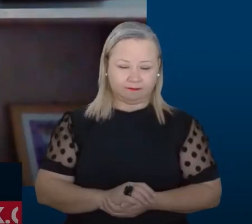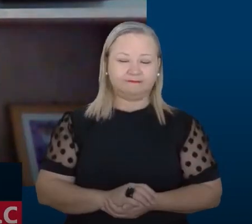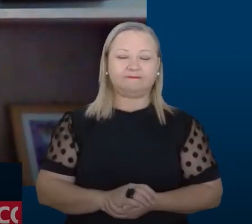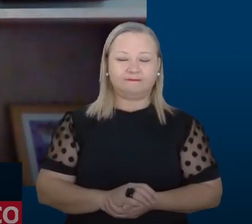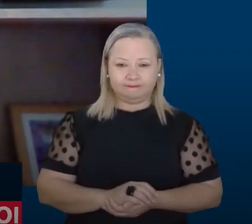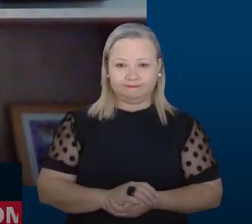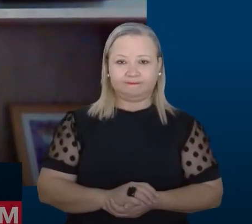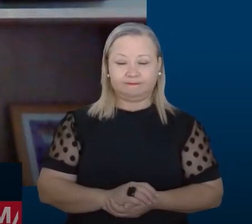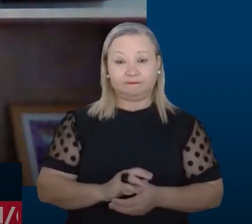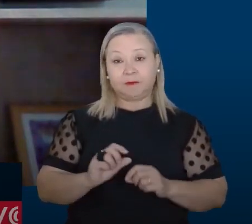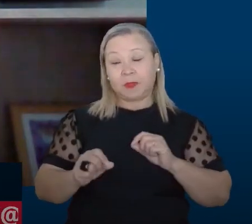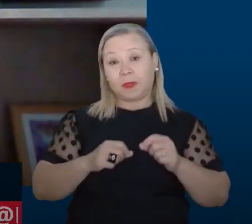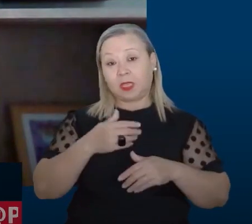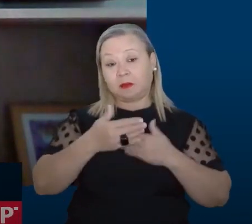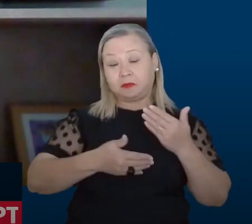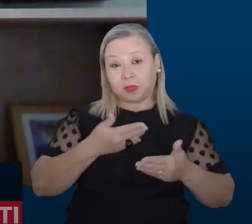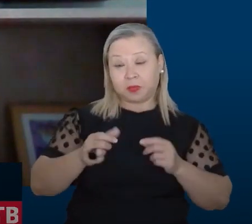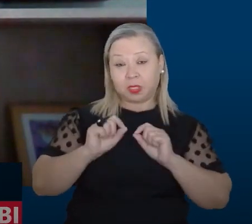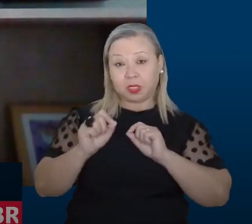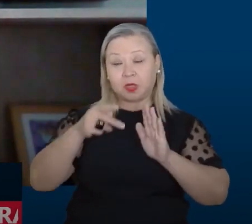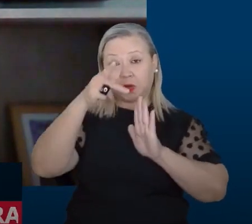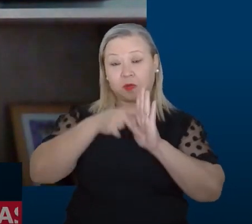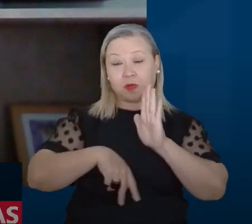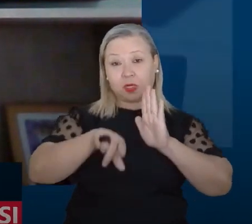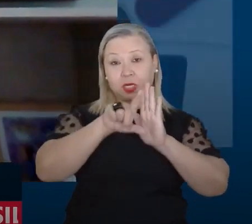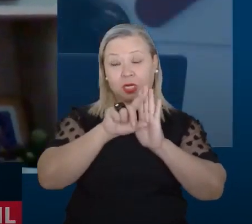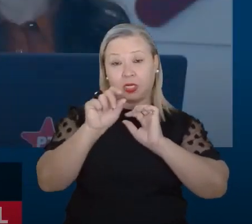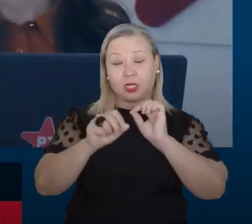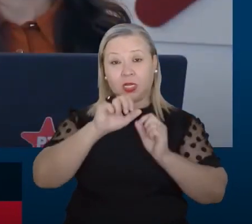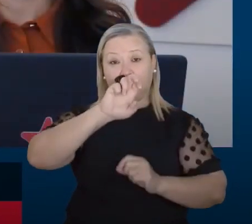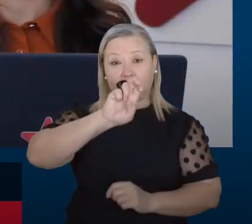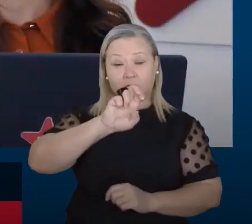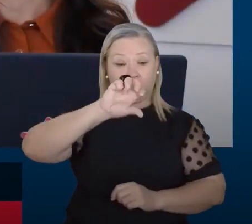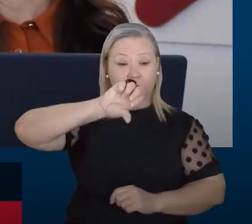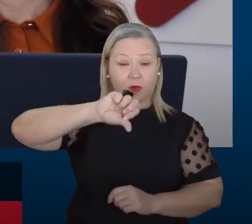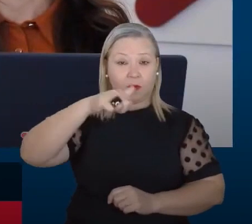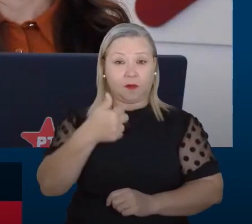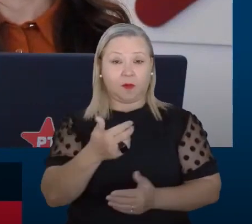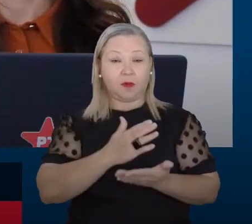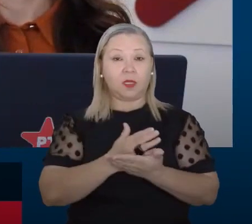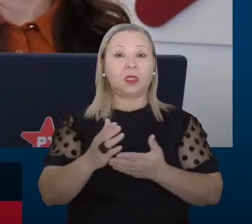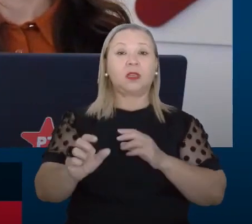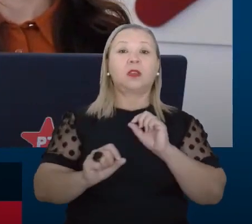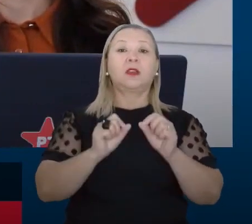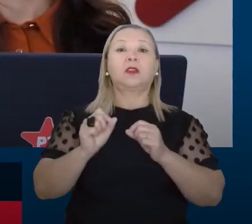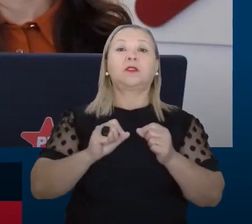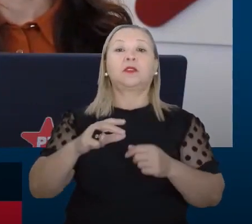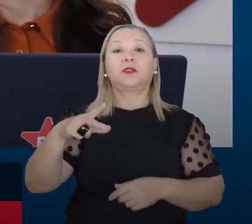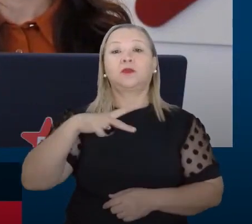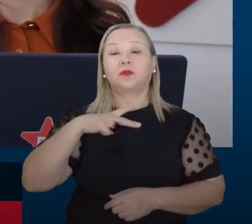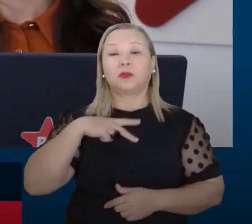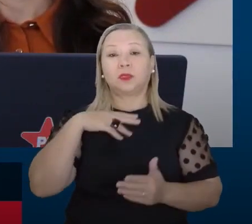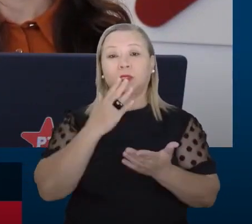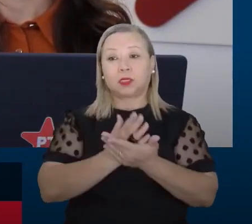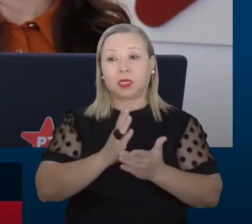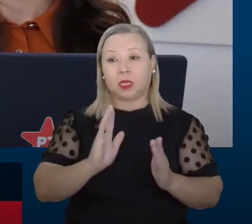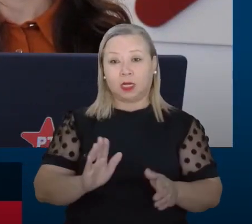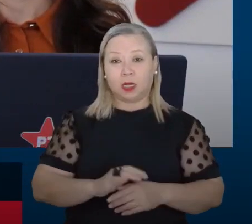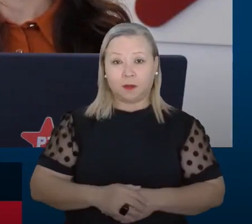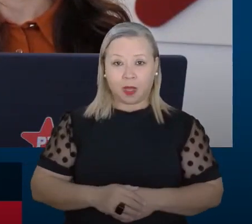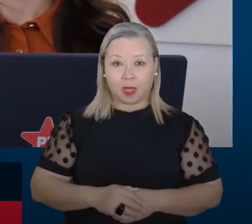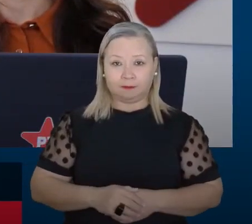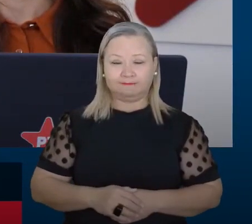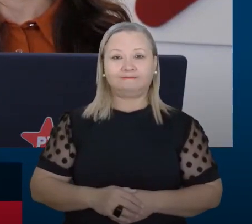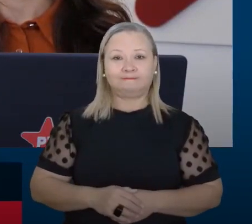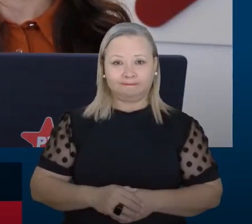avance a tramitação do projeto de lei 591 de iniciativa do governo Bolsonaro, que é acabar com a concessão de um